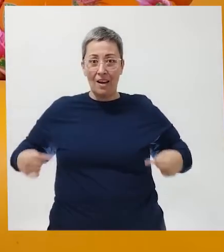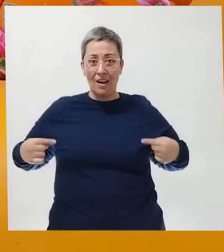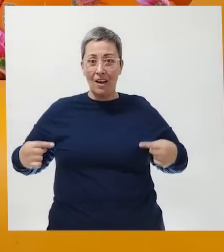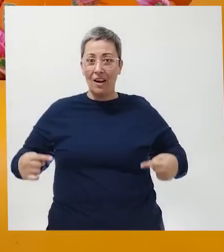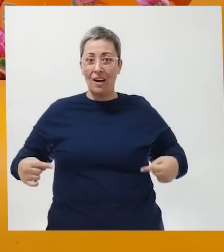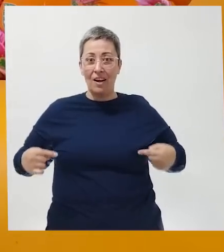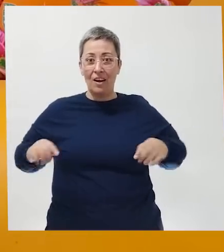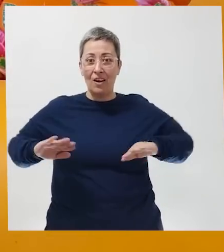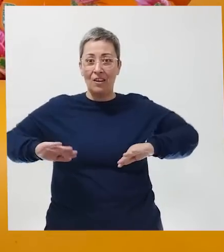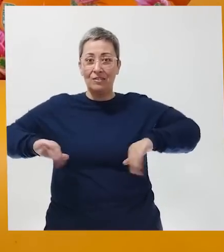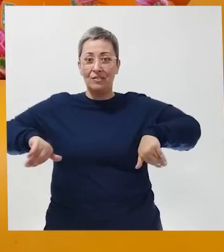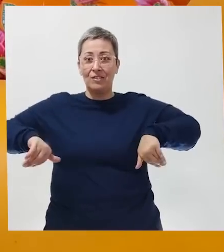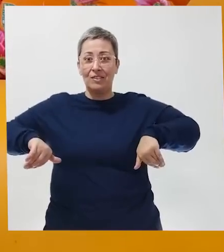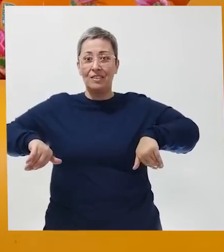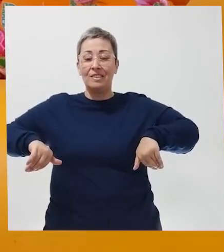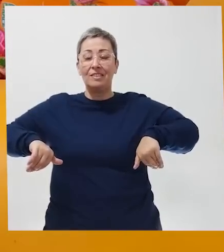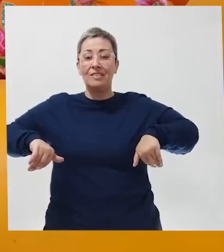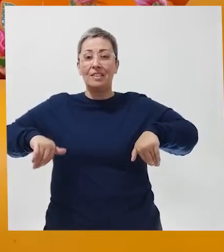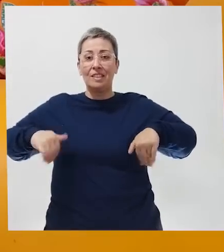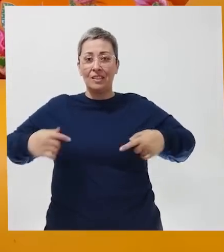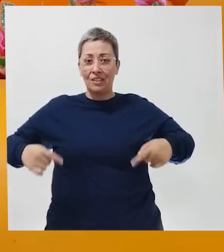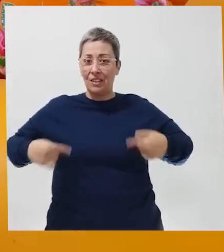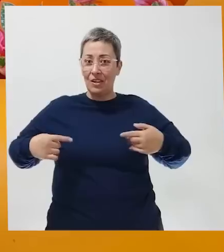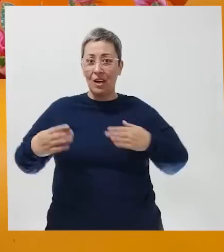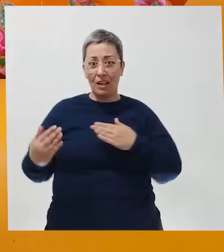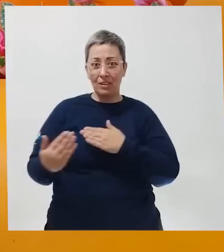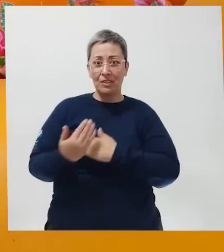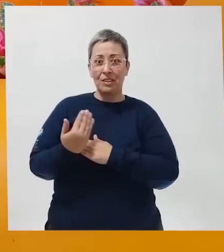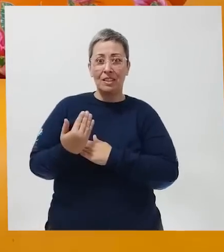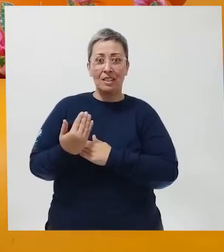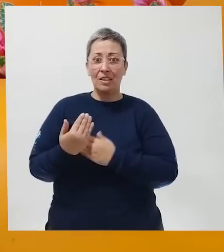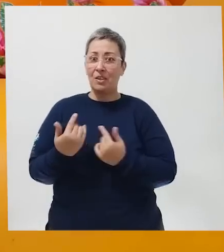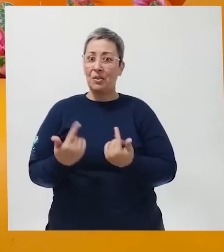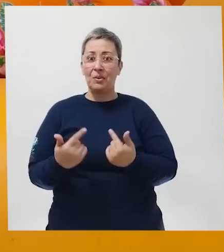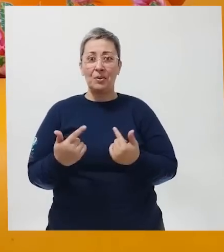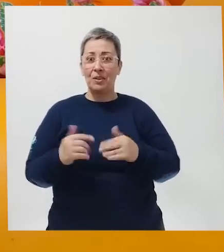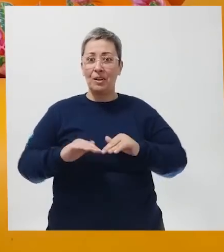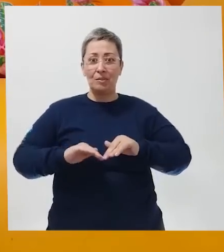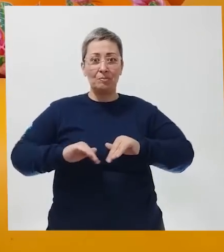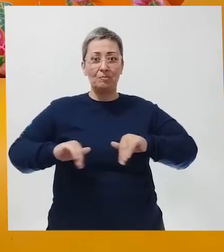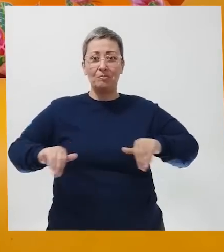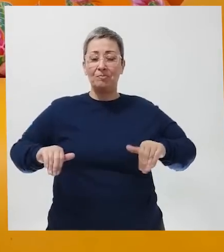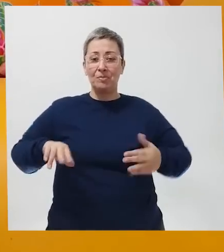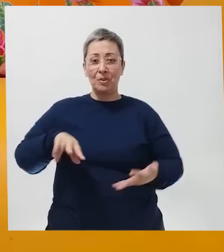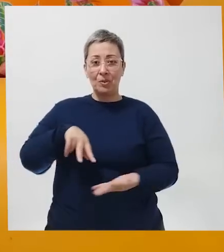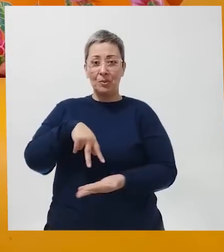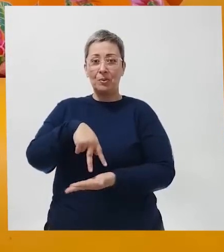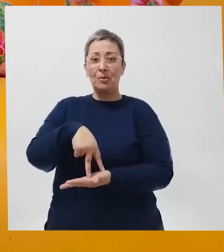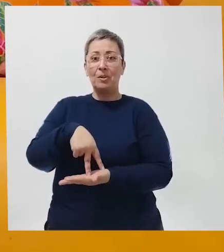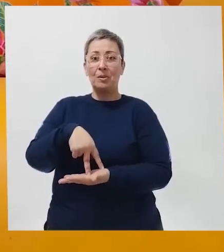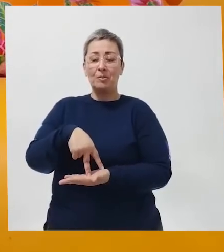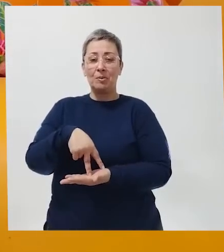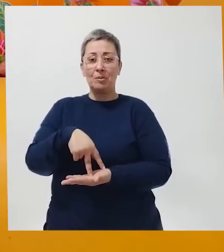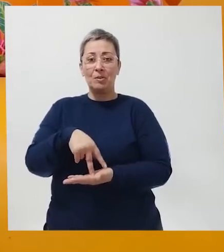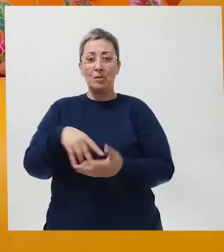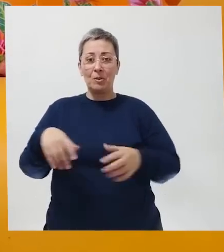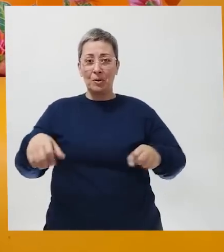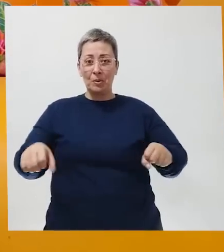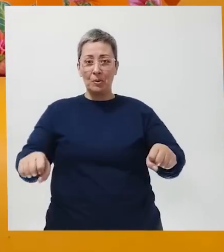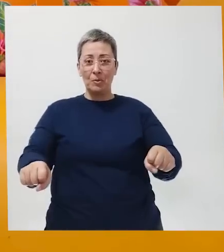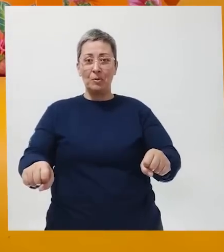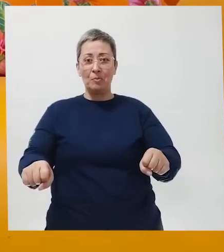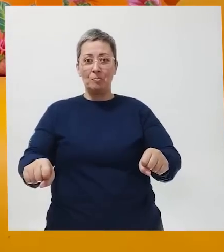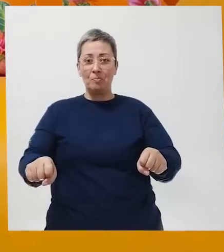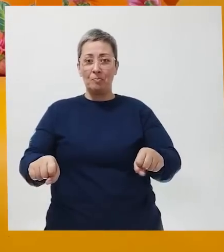olho, que ela está sem aquelas rodinhas. Aquelas que servem para auxiliar o